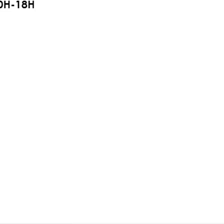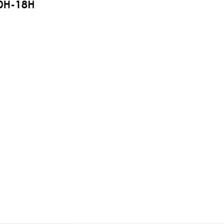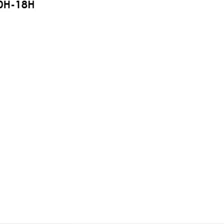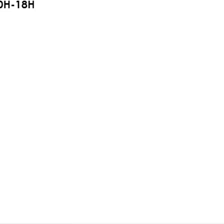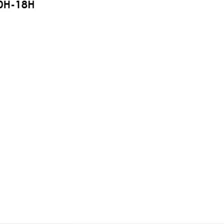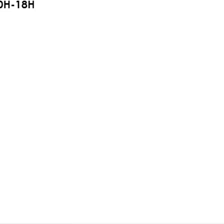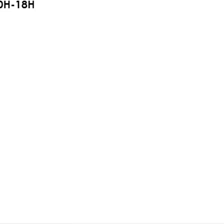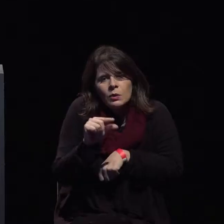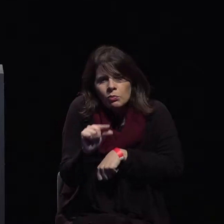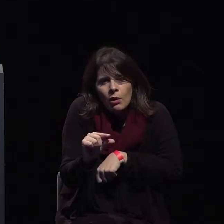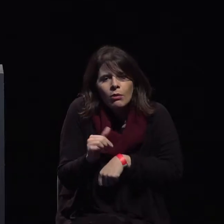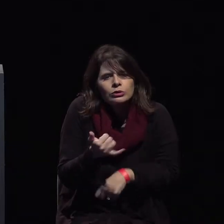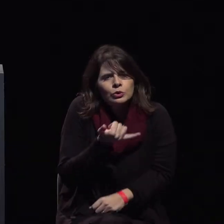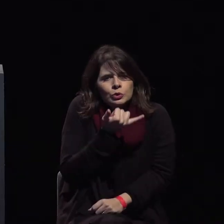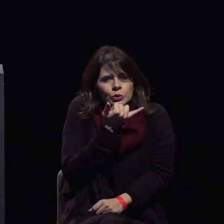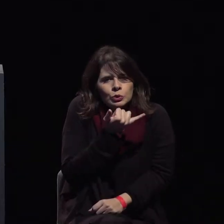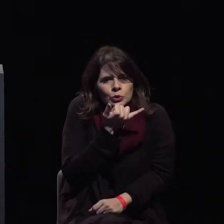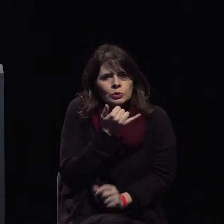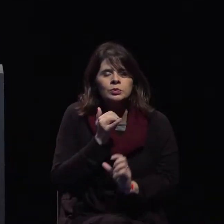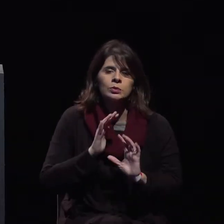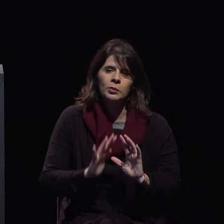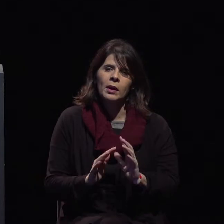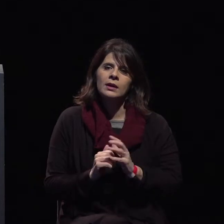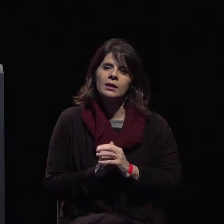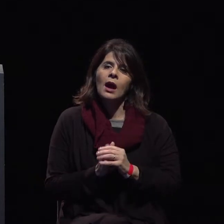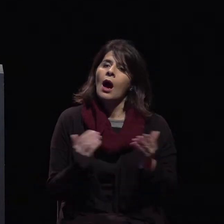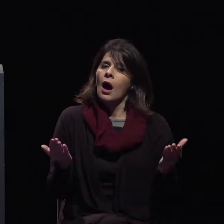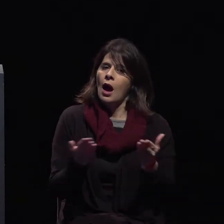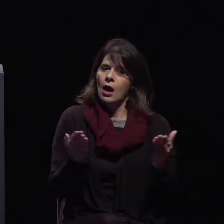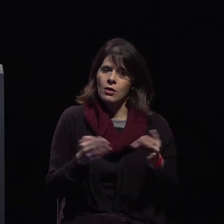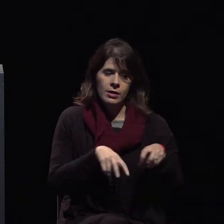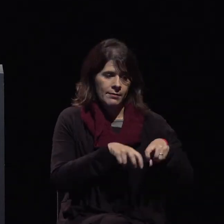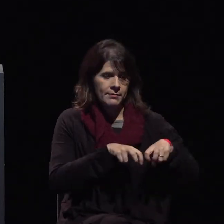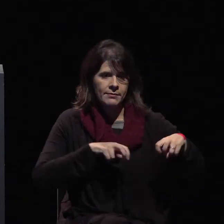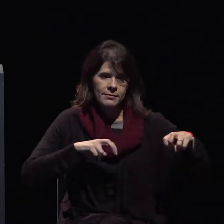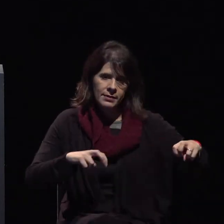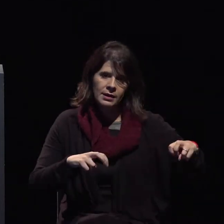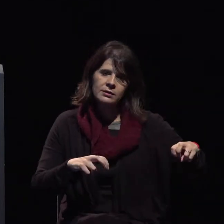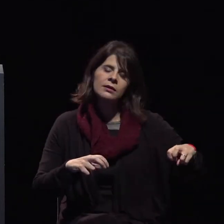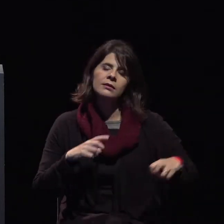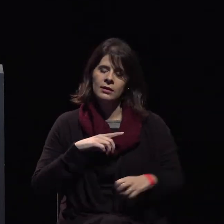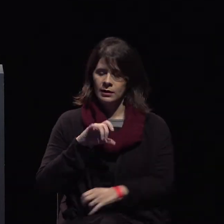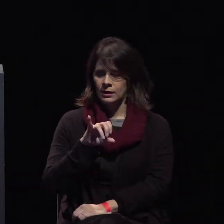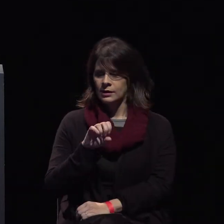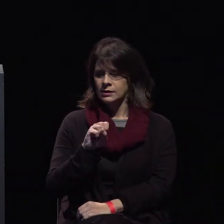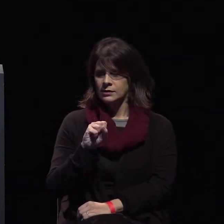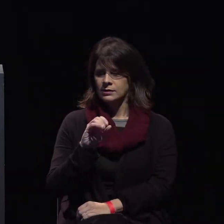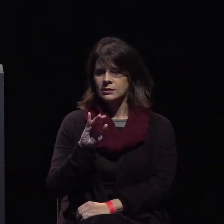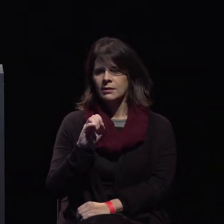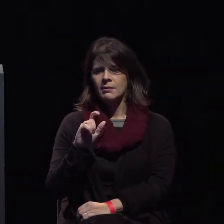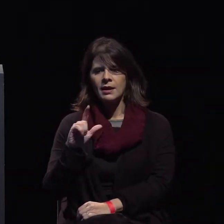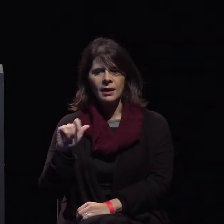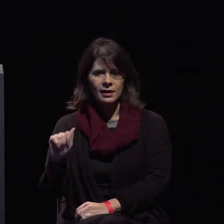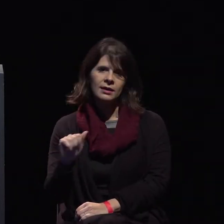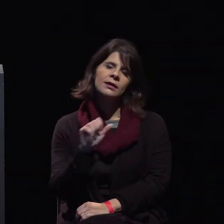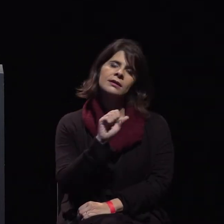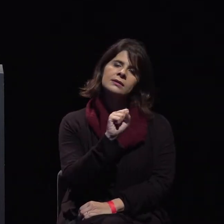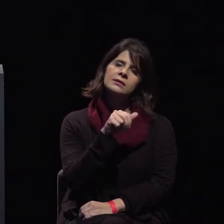Resistências Negras. Então, agora, a gente vai ter uma mesa entre a Isabela Santos e a gente